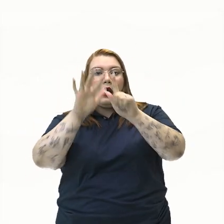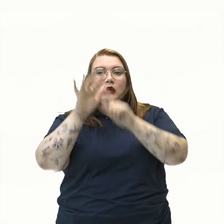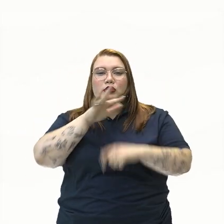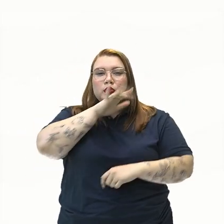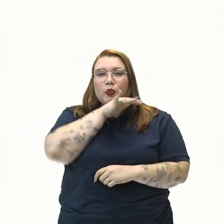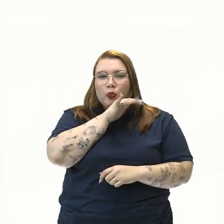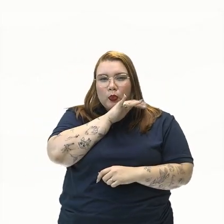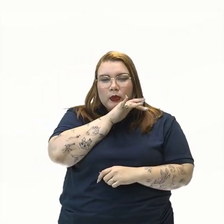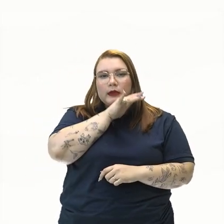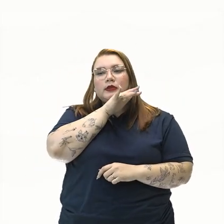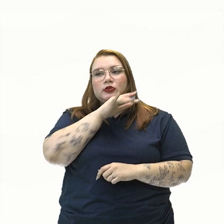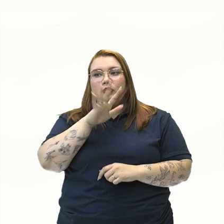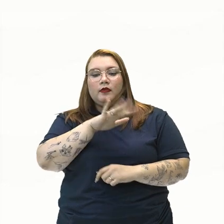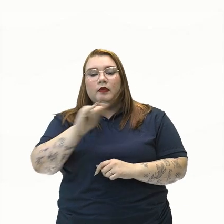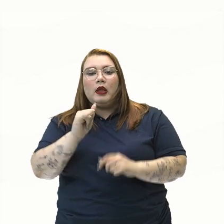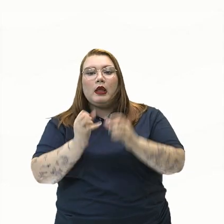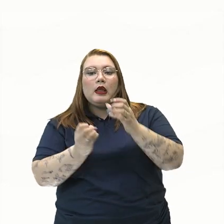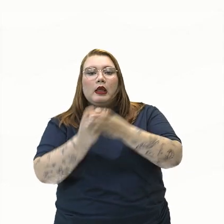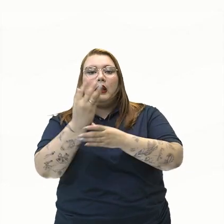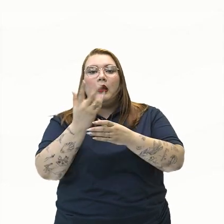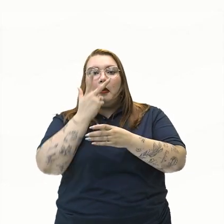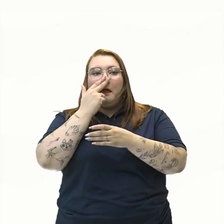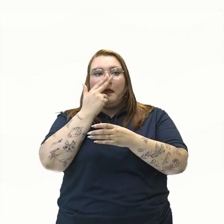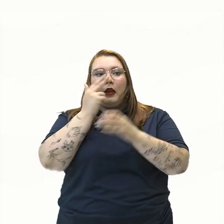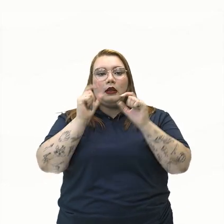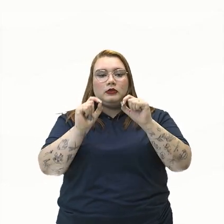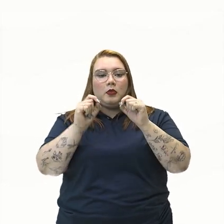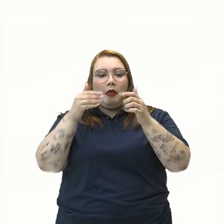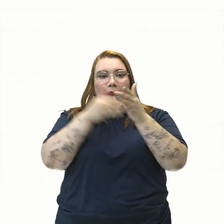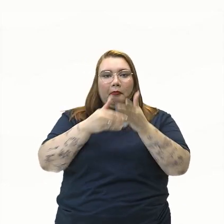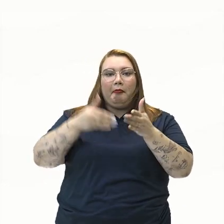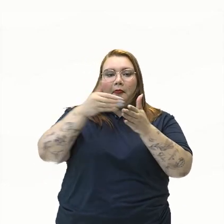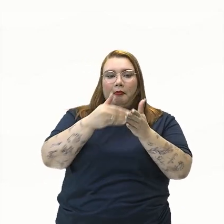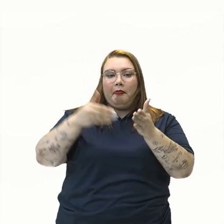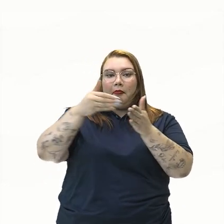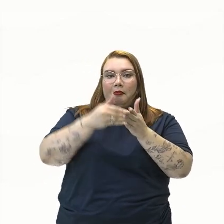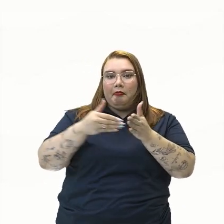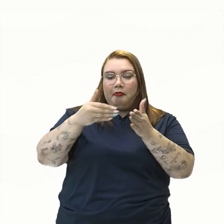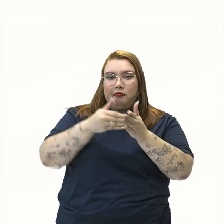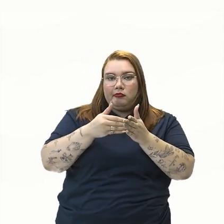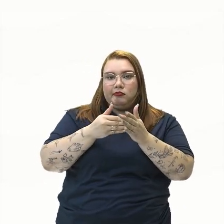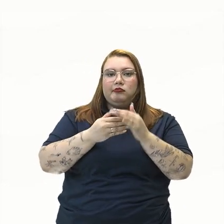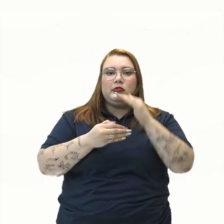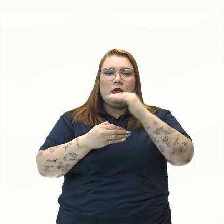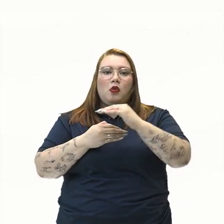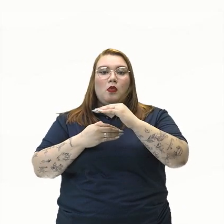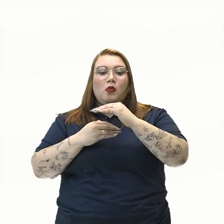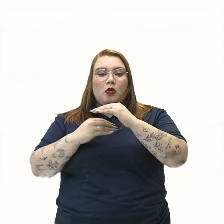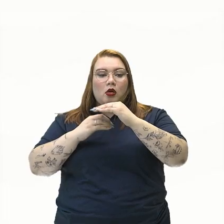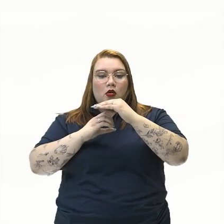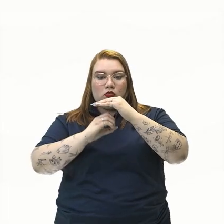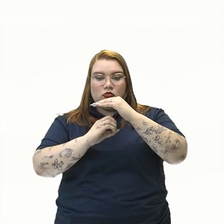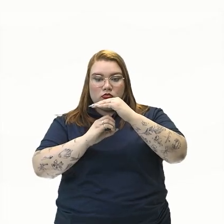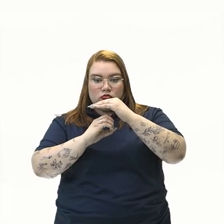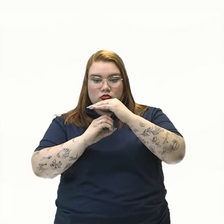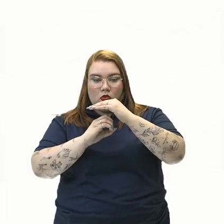tóxicos e que vão formar como se fosse uma barreira aqui, ó, na atmosfera. E no lugar